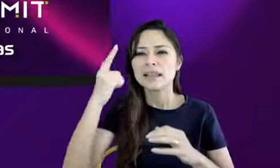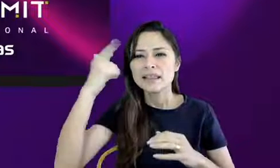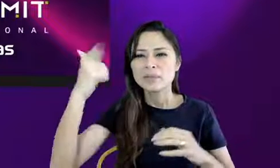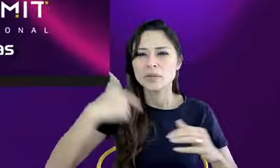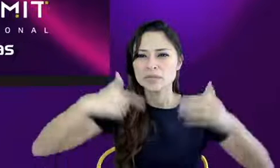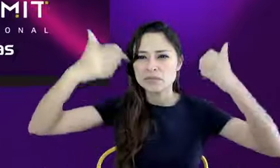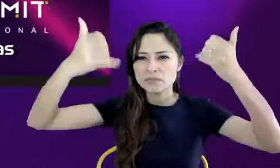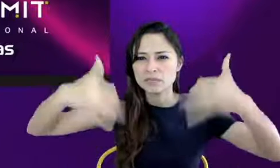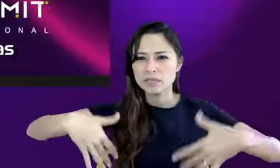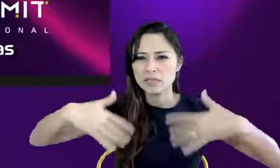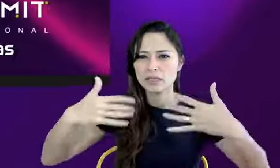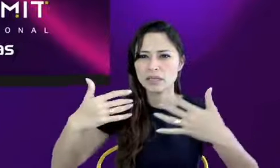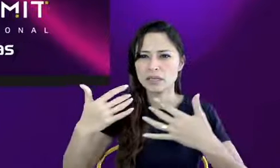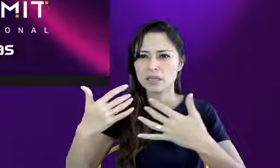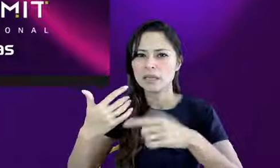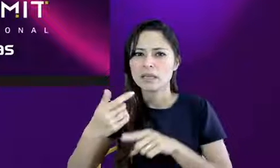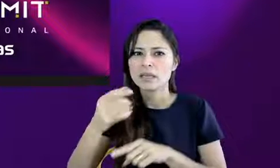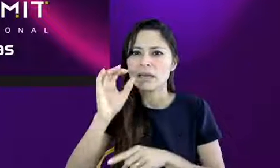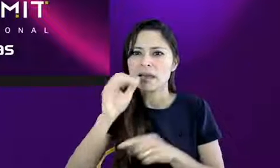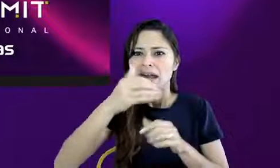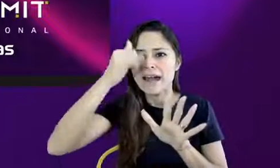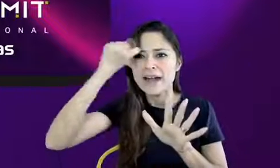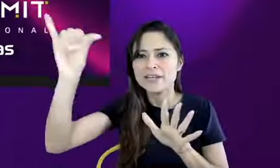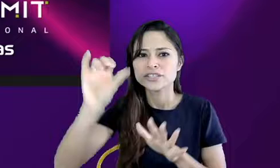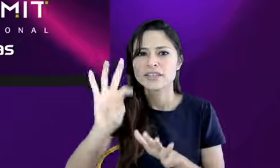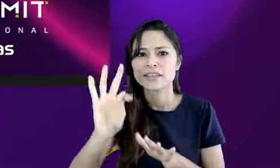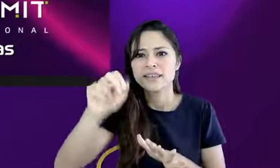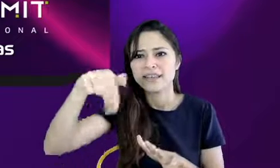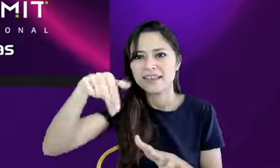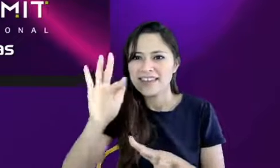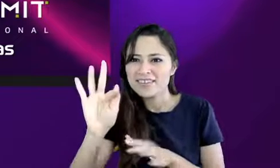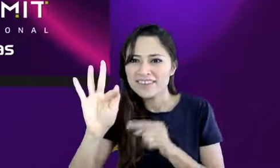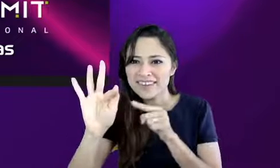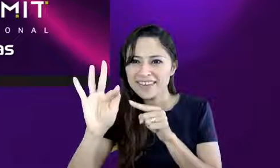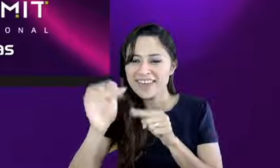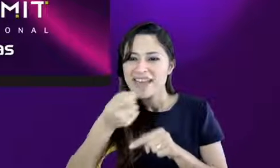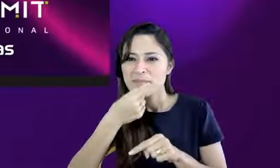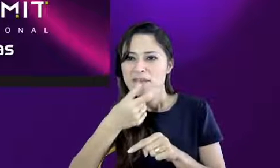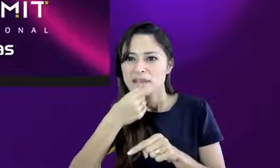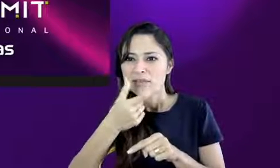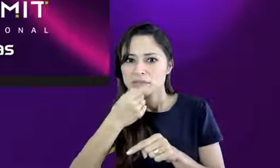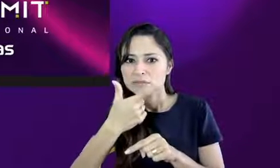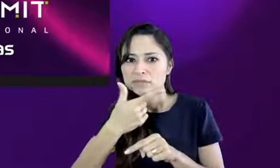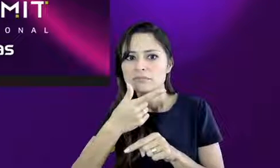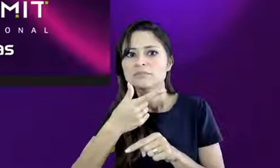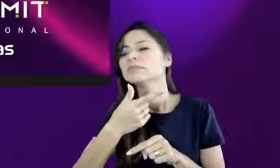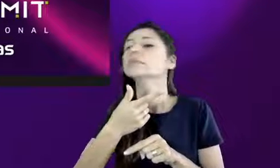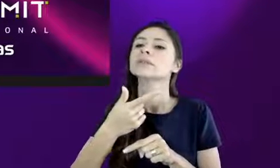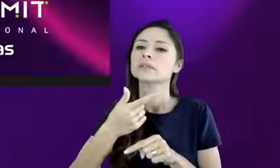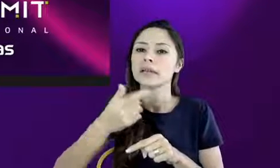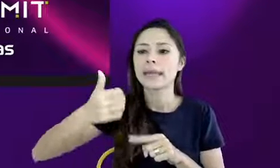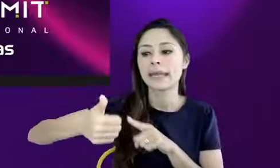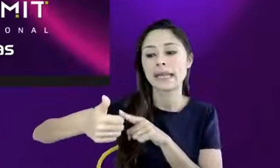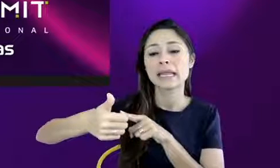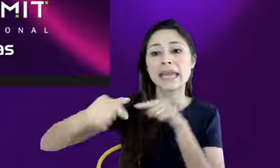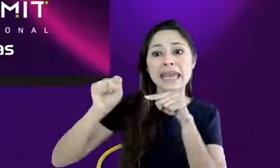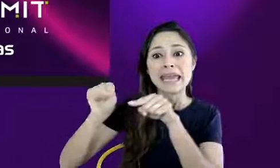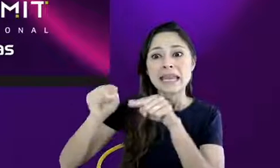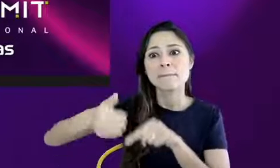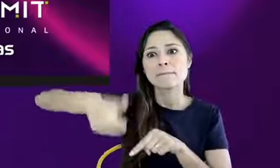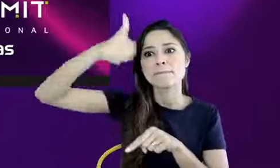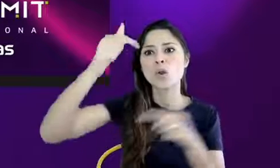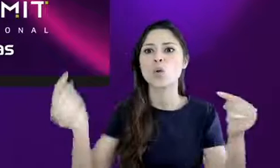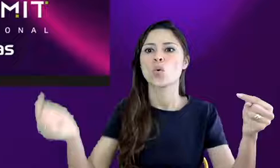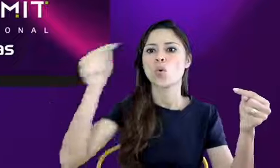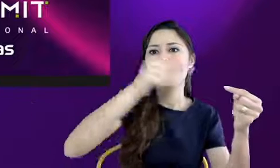ação ampla dos anti-TNF. Por causa disso, os anti-TNF são os biológicos que melhor se correlacionam com o tratamento de